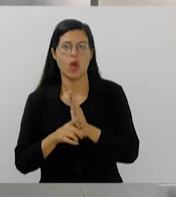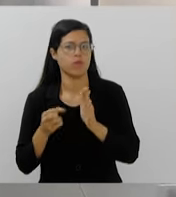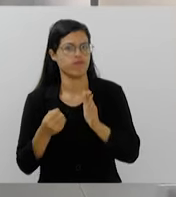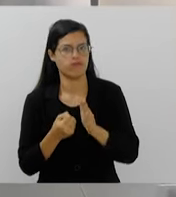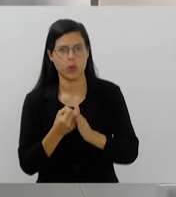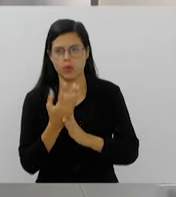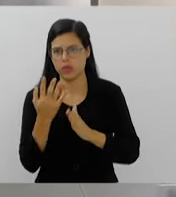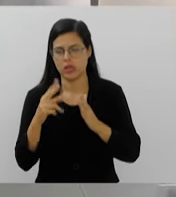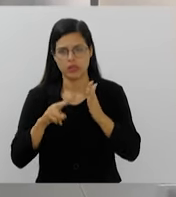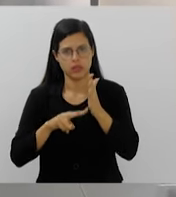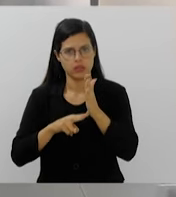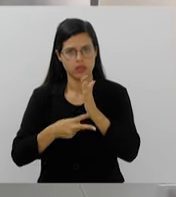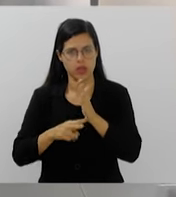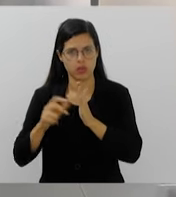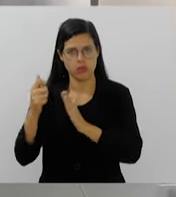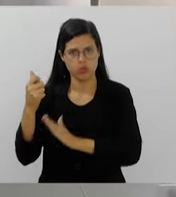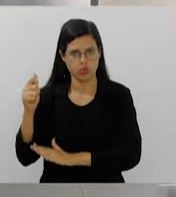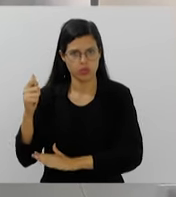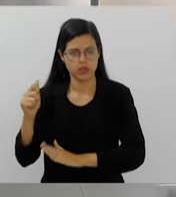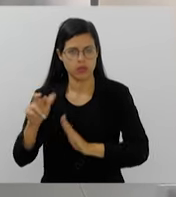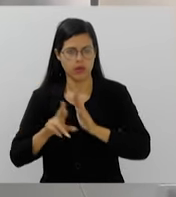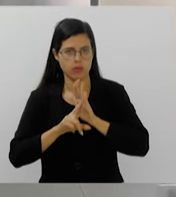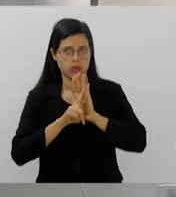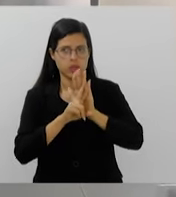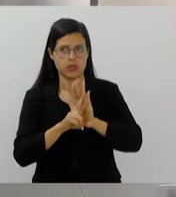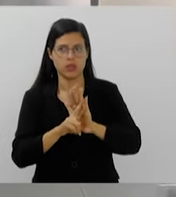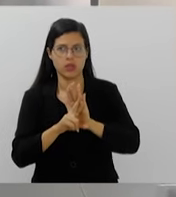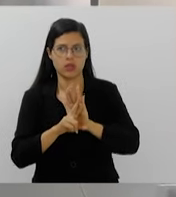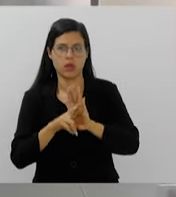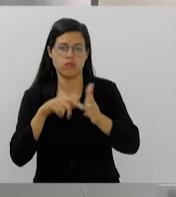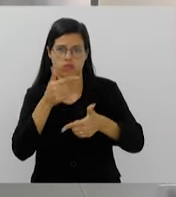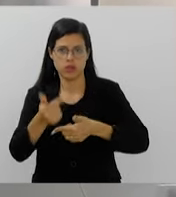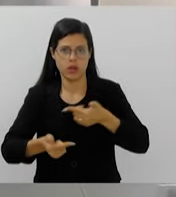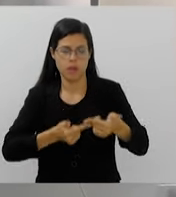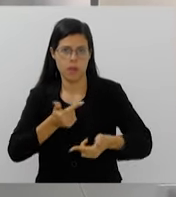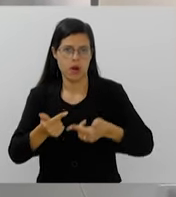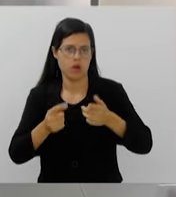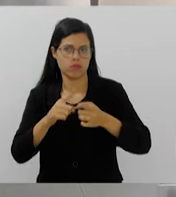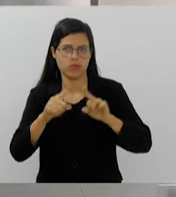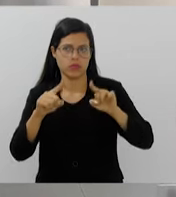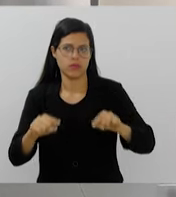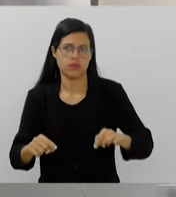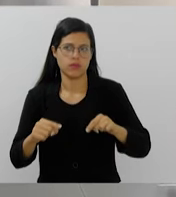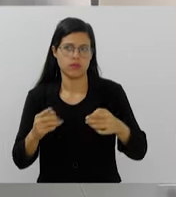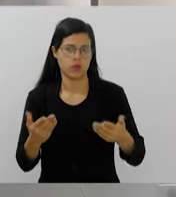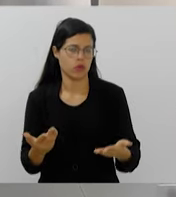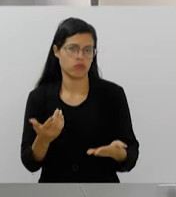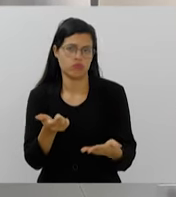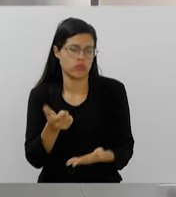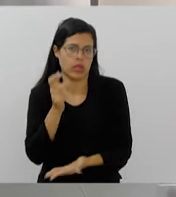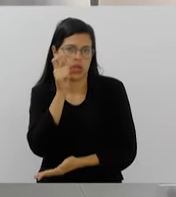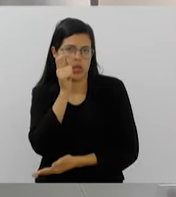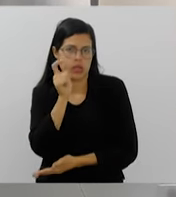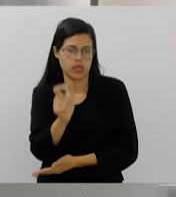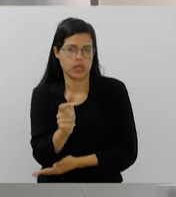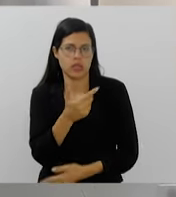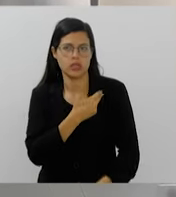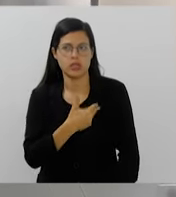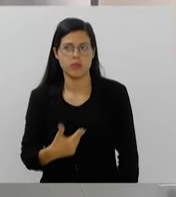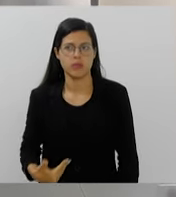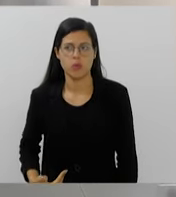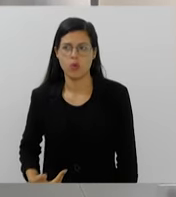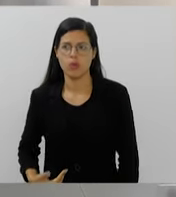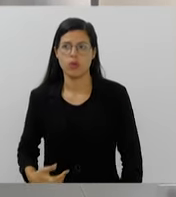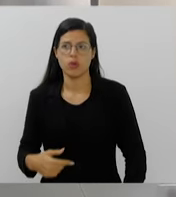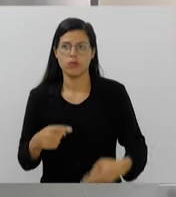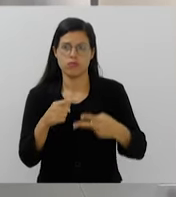de representações, o que dá uma demanda para o servidor que necessariamente não tem reversão nenhuma para o interesse público, a não ser o interesse sindical. Então são esses